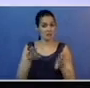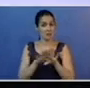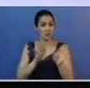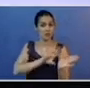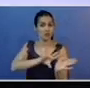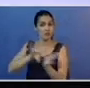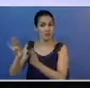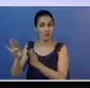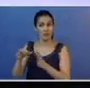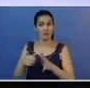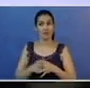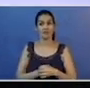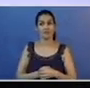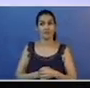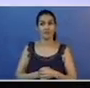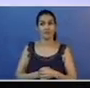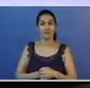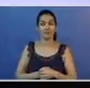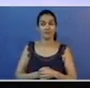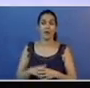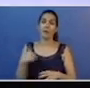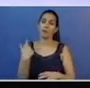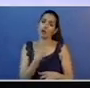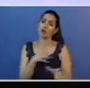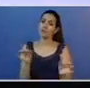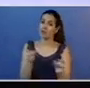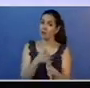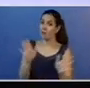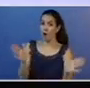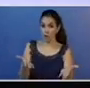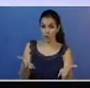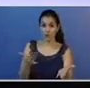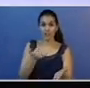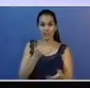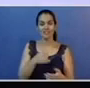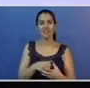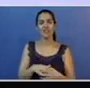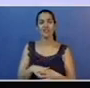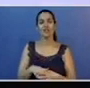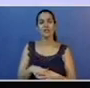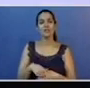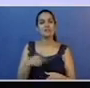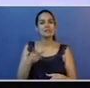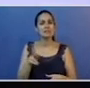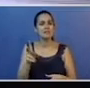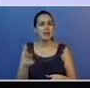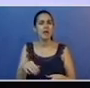área. E, para nós terminarmos hoje, sempre aqueles recadinhos de final de